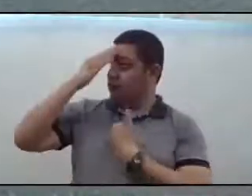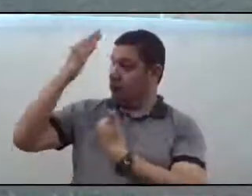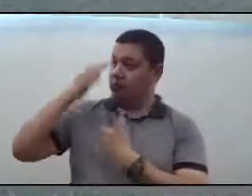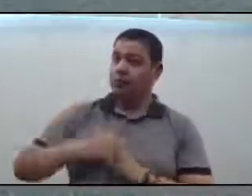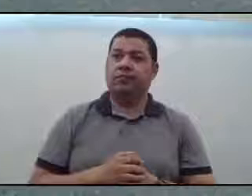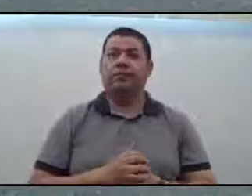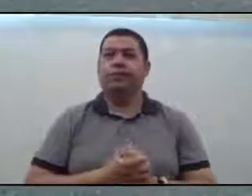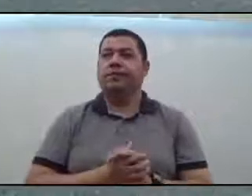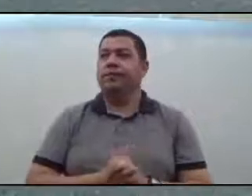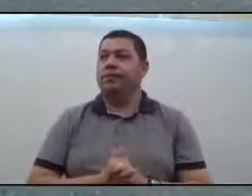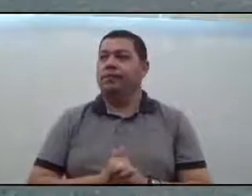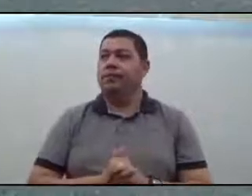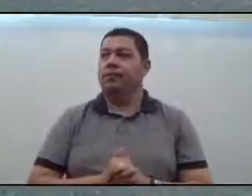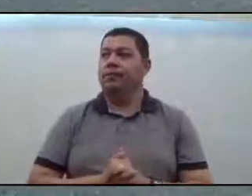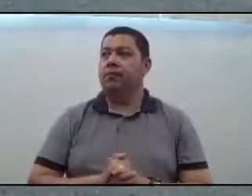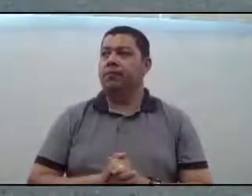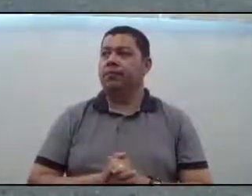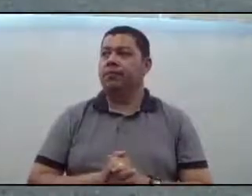oportunidade.